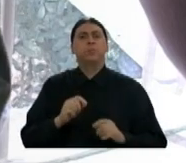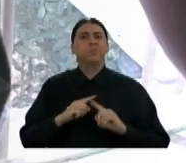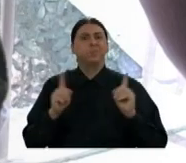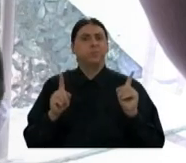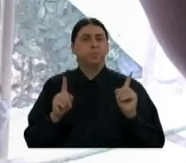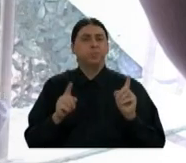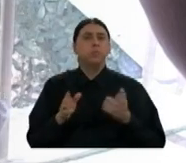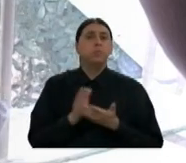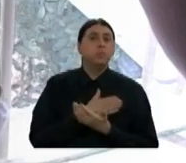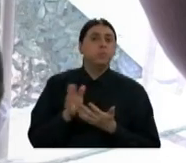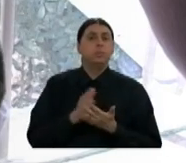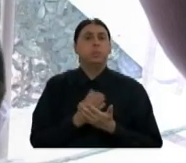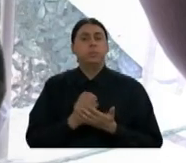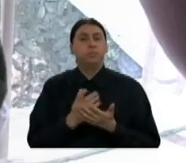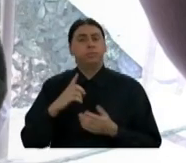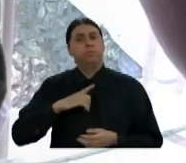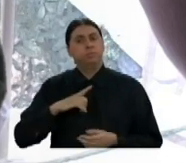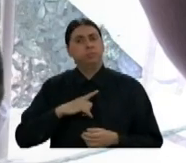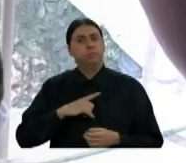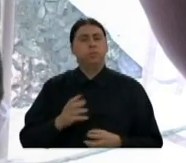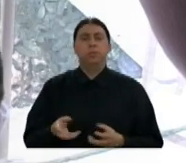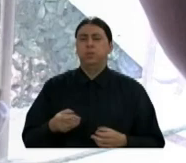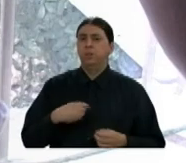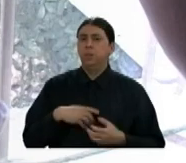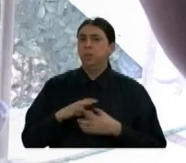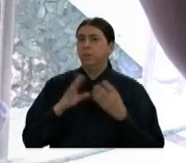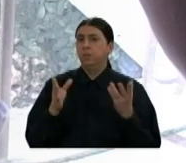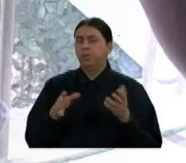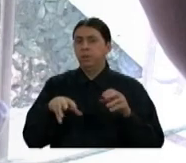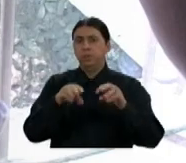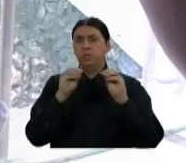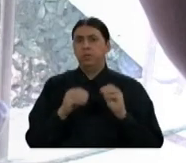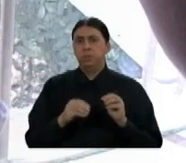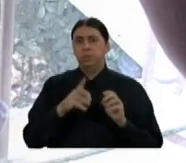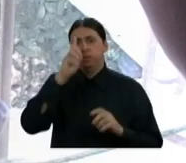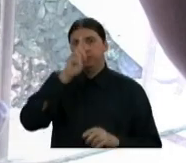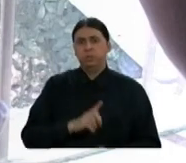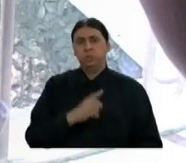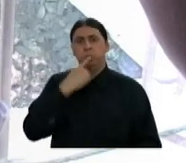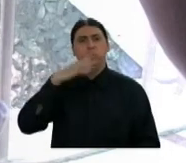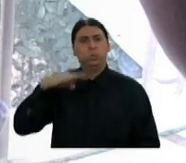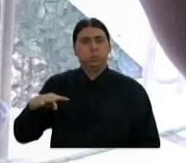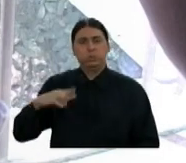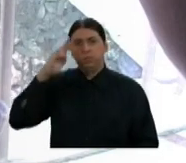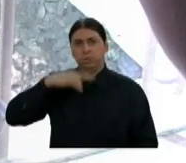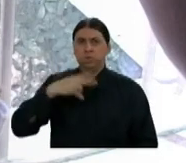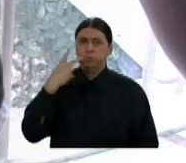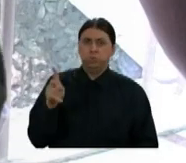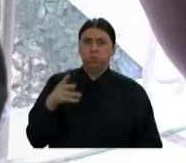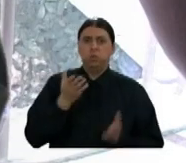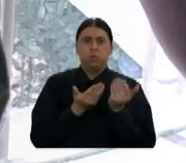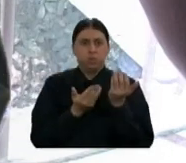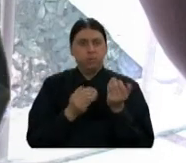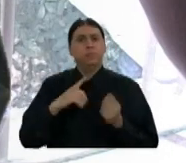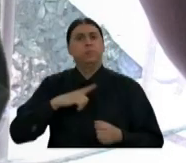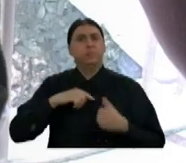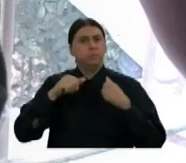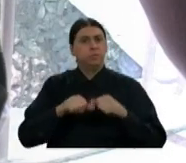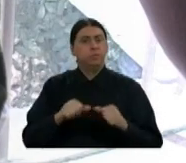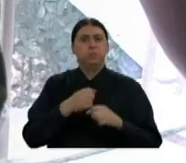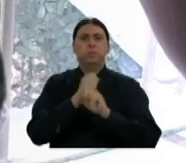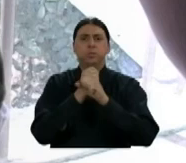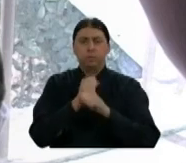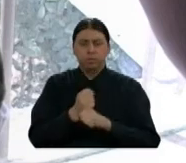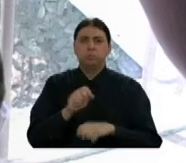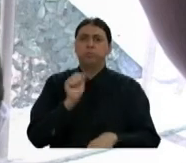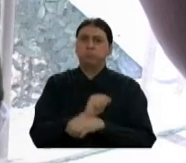disso são poucos os que estão dispostos a adotar crianças com deficiência o resultado disso são jovens que